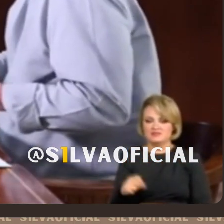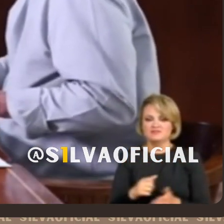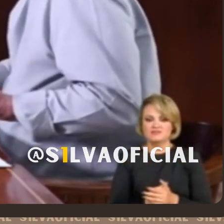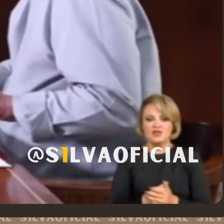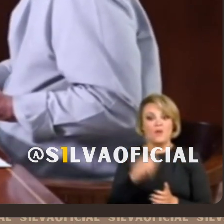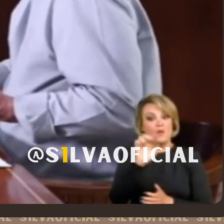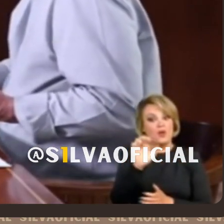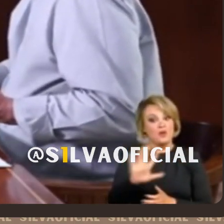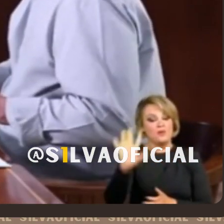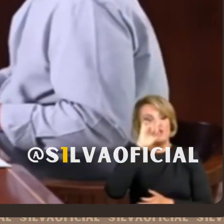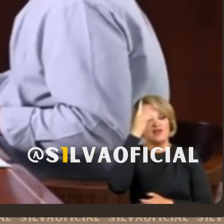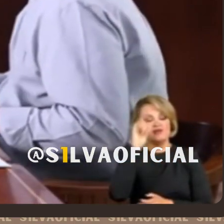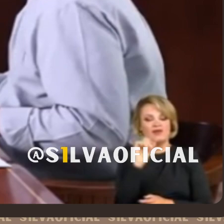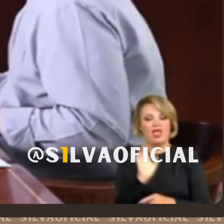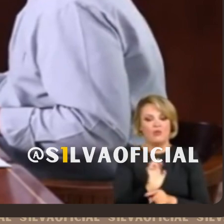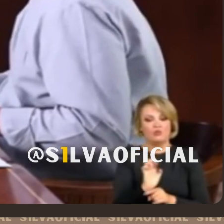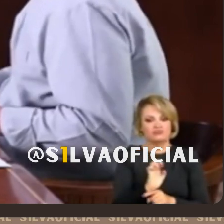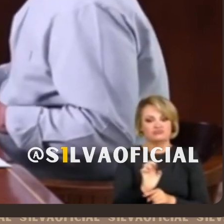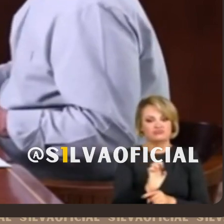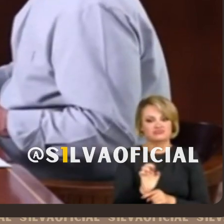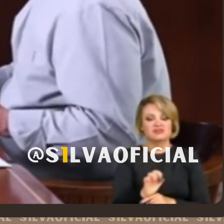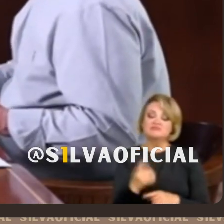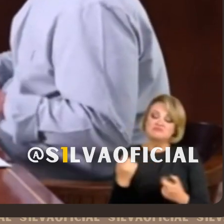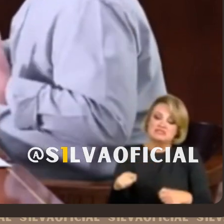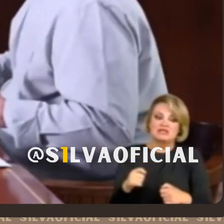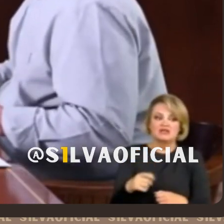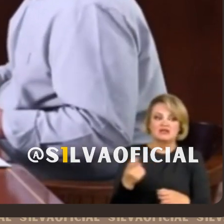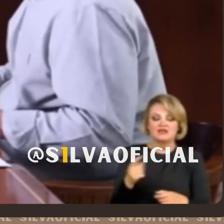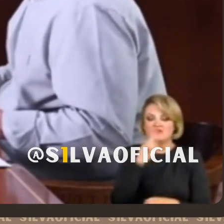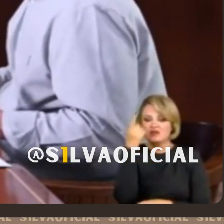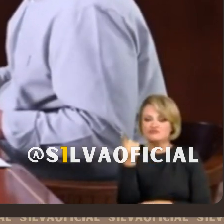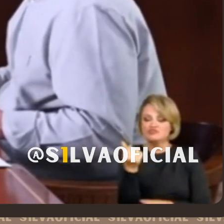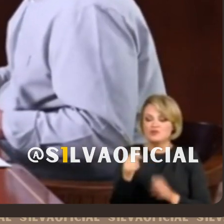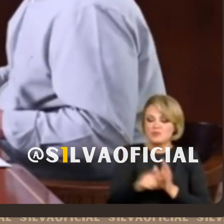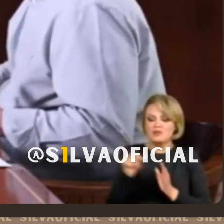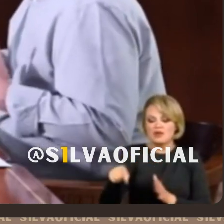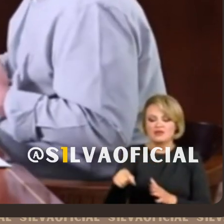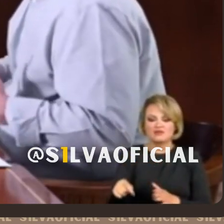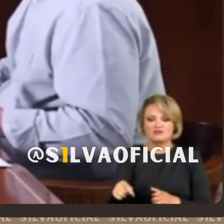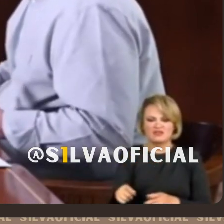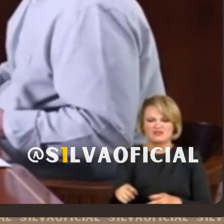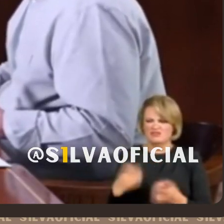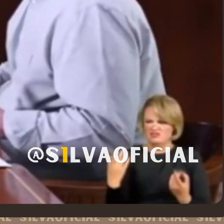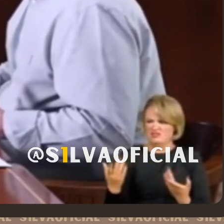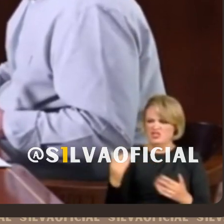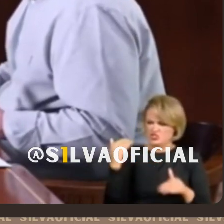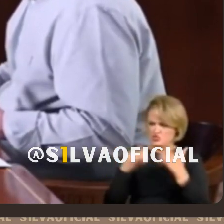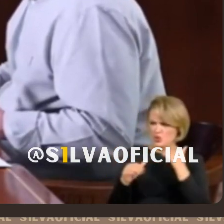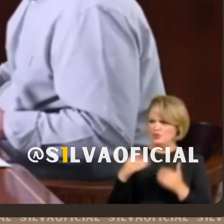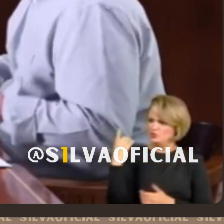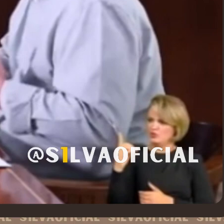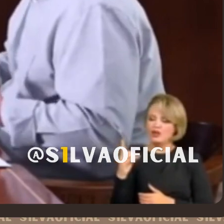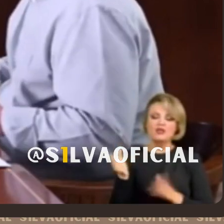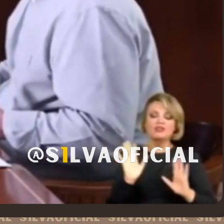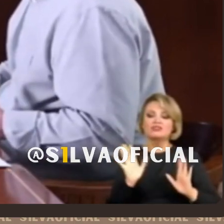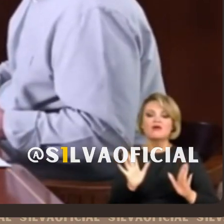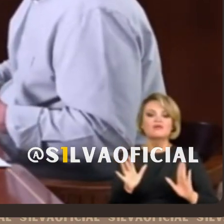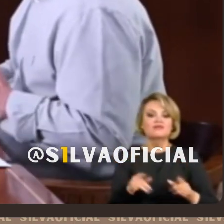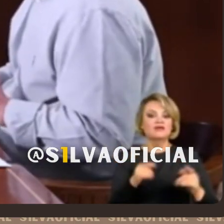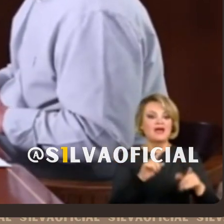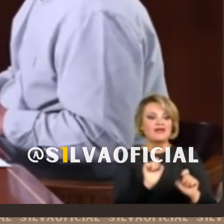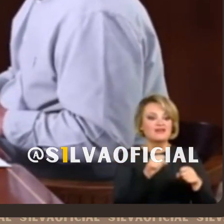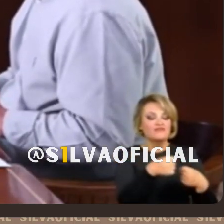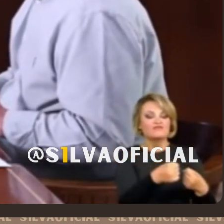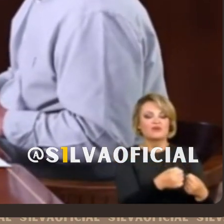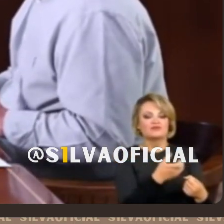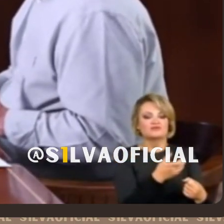criar alguma coisa. Ah, isso é contra o dólar. Não é contra o dólar, é a favor do Brasil. É a favor do comércio brasileiro. É a favor do real. É